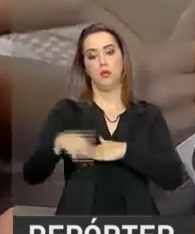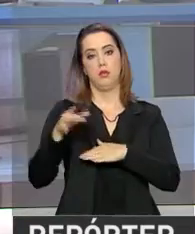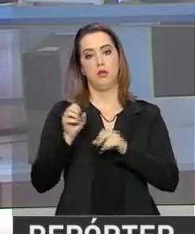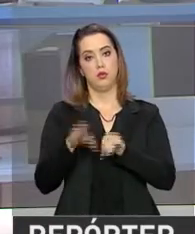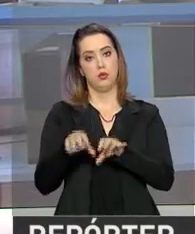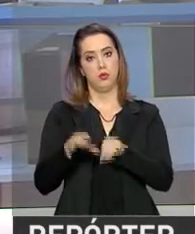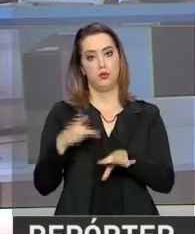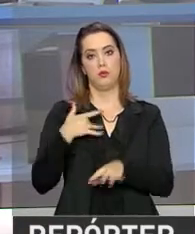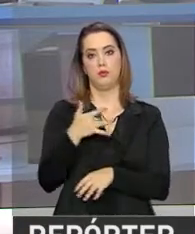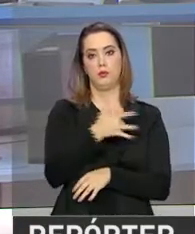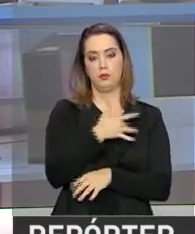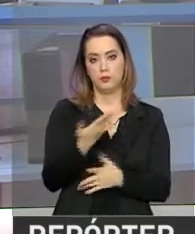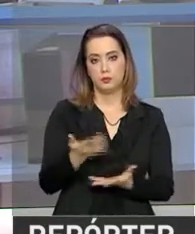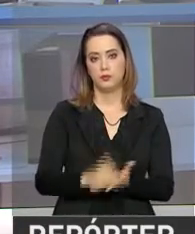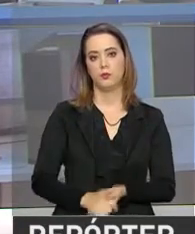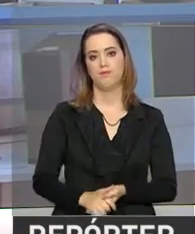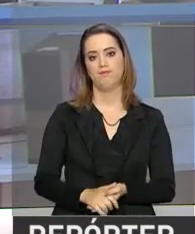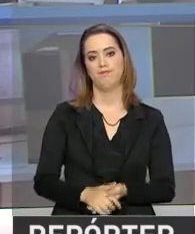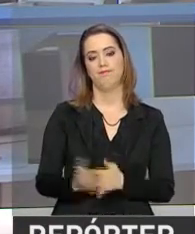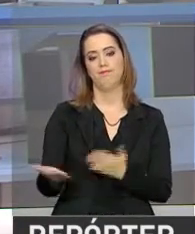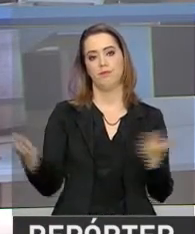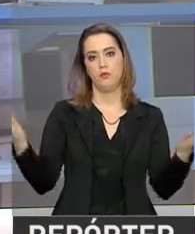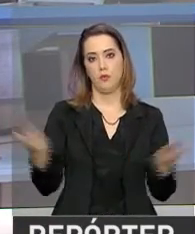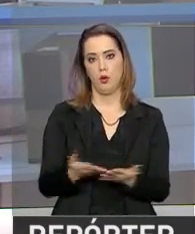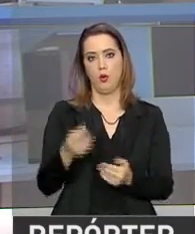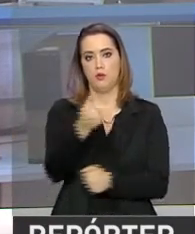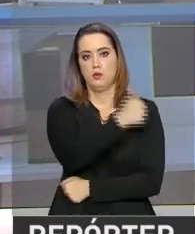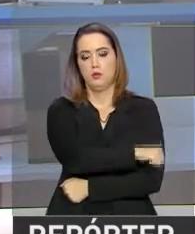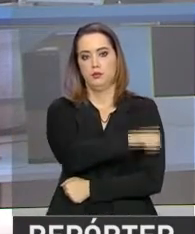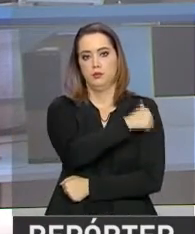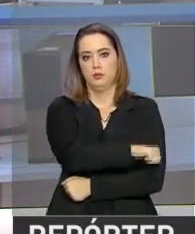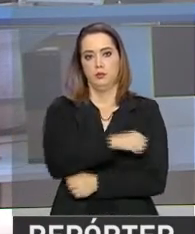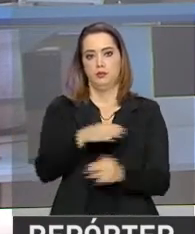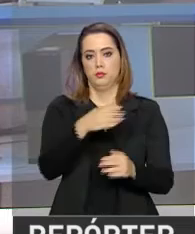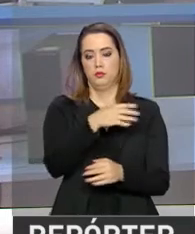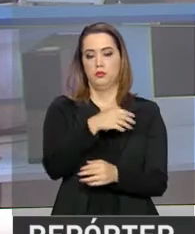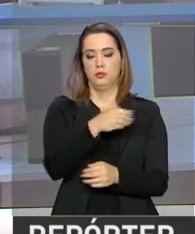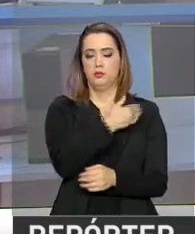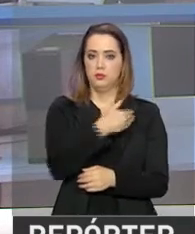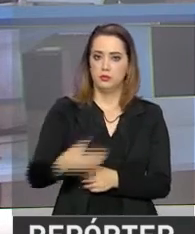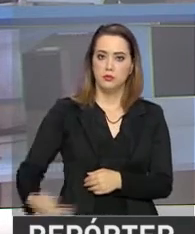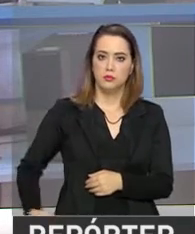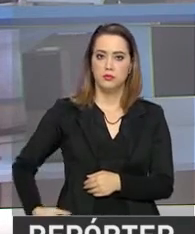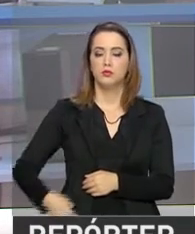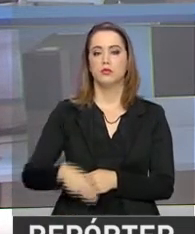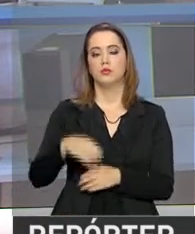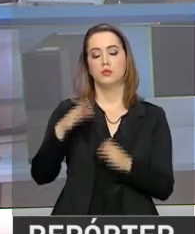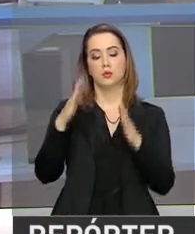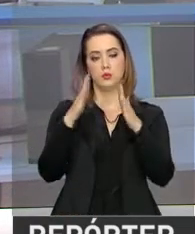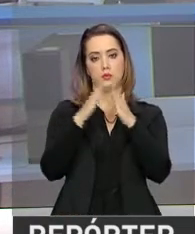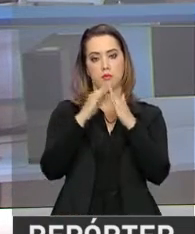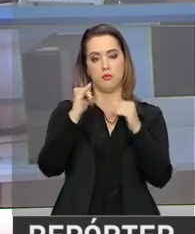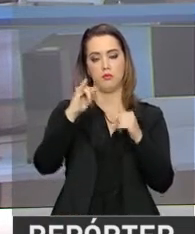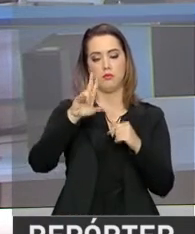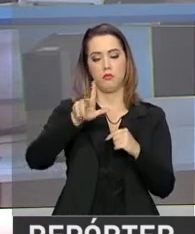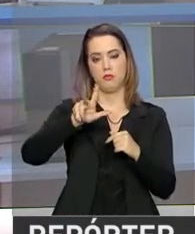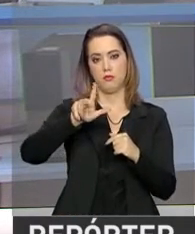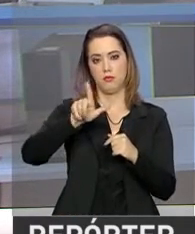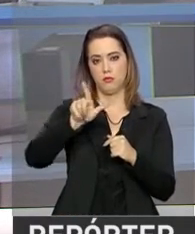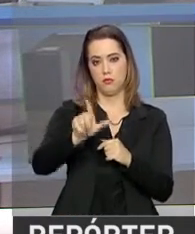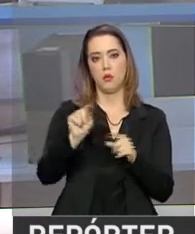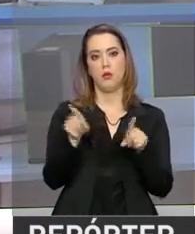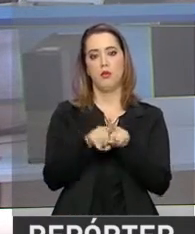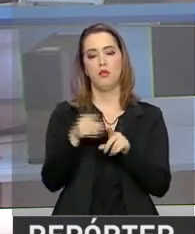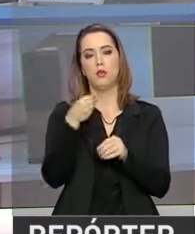saúde. E hoje, no Rio de Janeiro, o ministro-chefe da Casa Civil falou sobre a importância da aprovação da proposta de emenda à